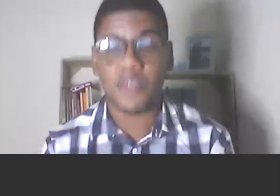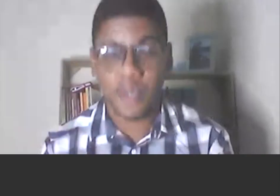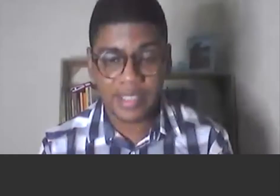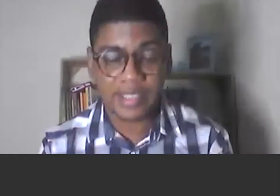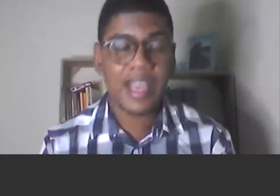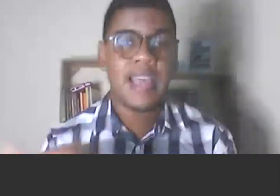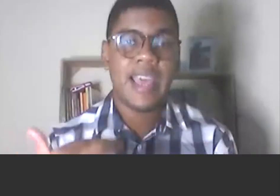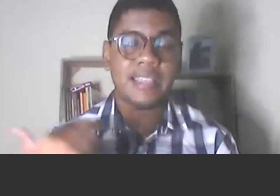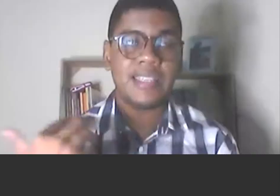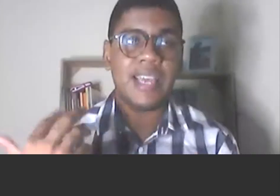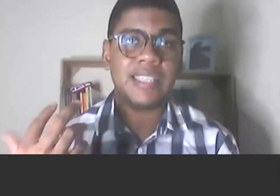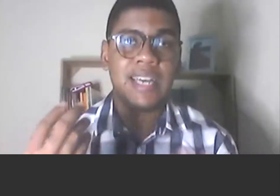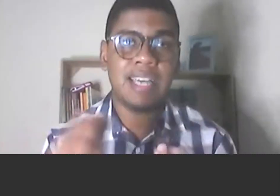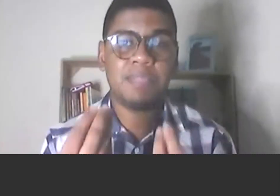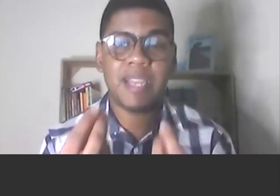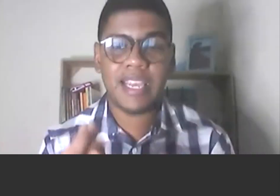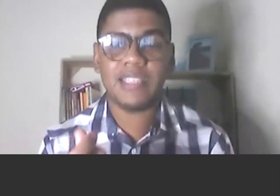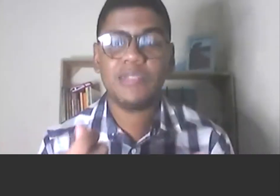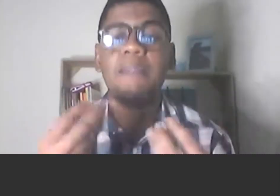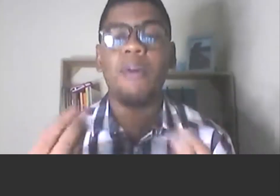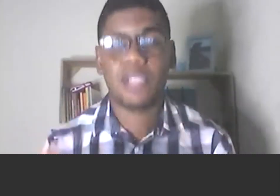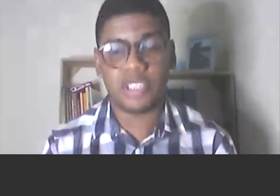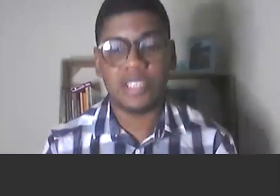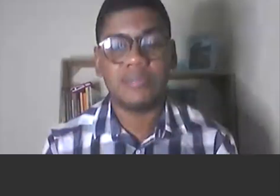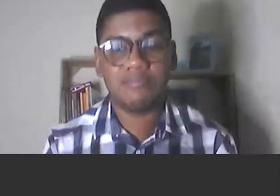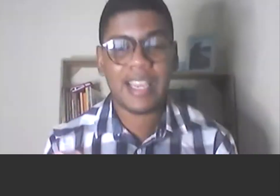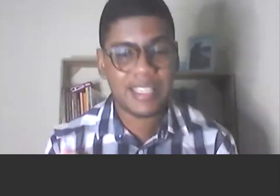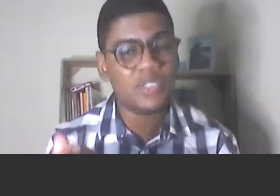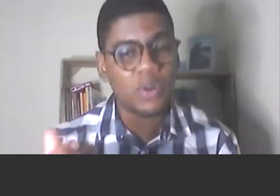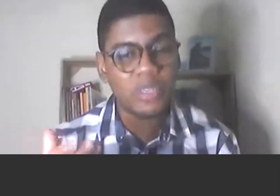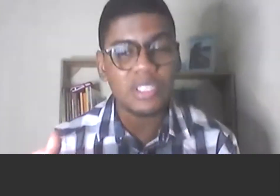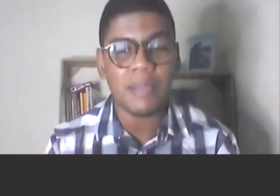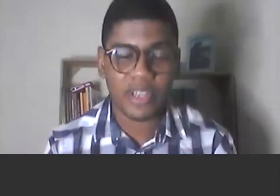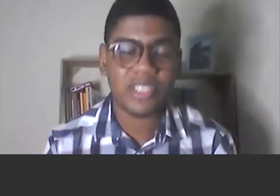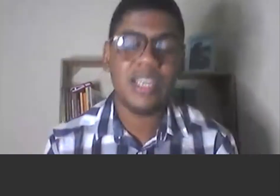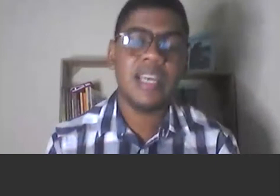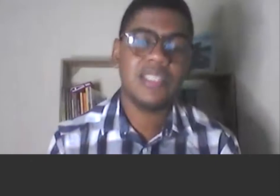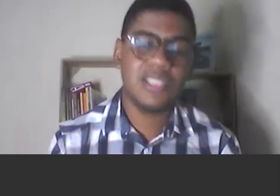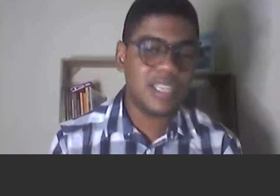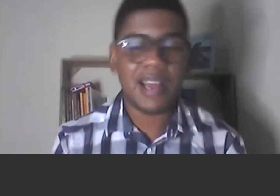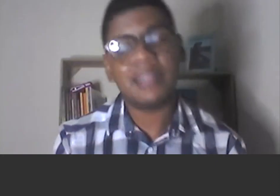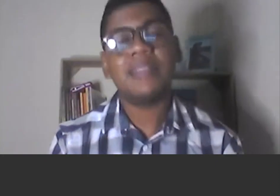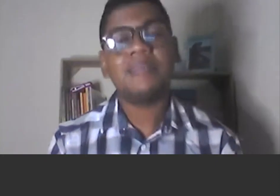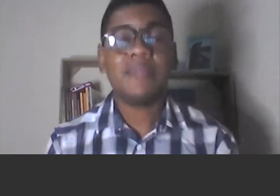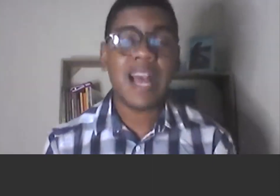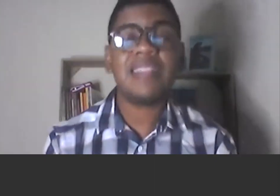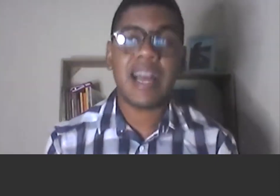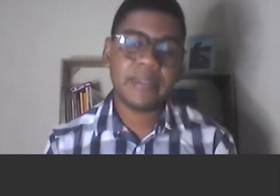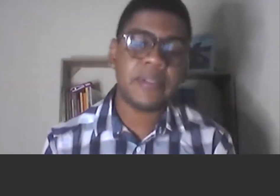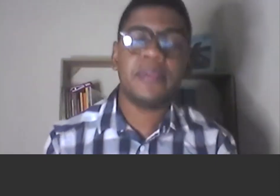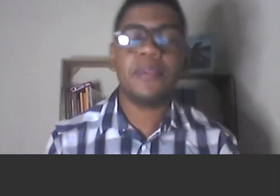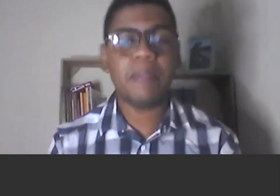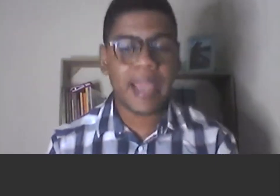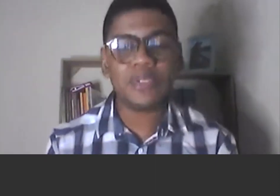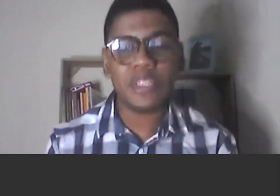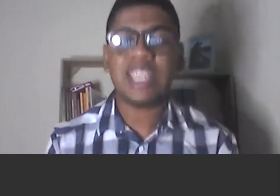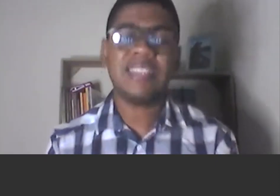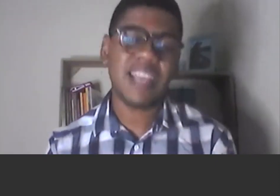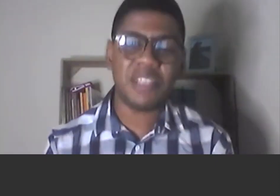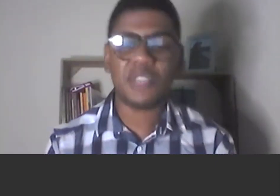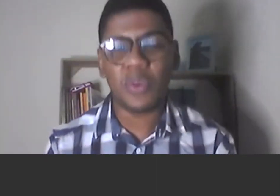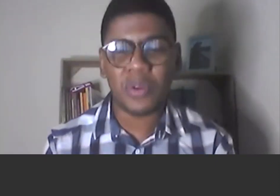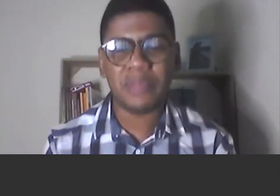na nossa voz essa aspereza do deboche, né? Esse tom de deboche de, tá, tudo